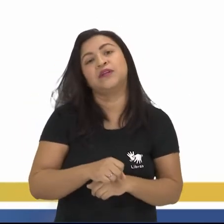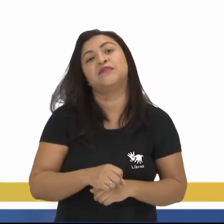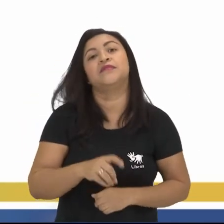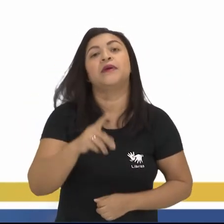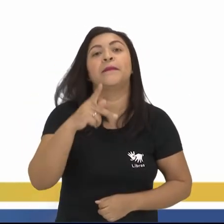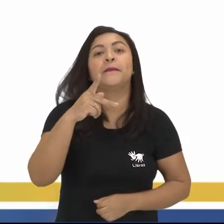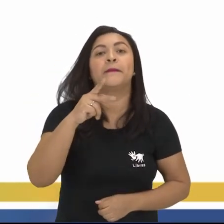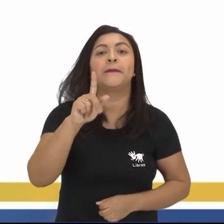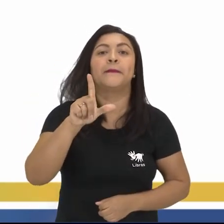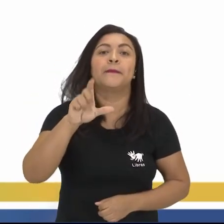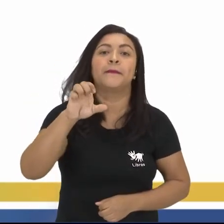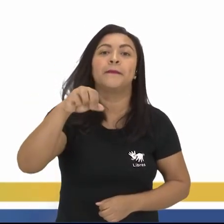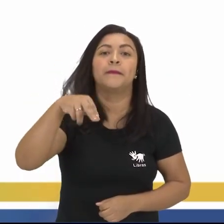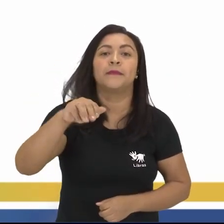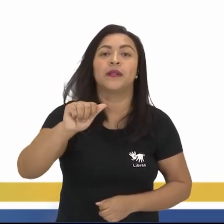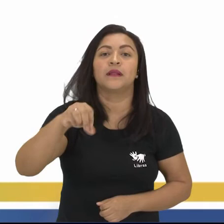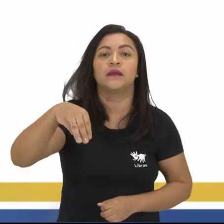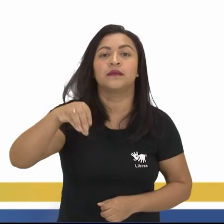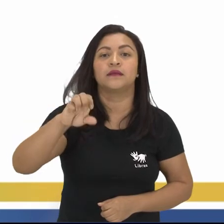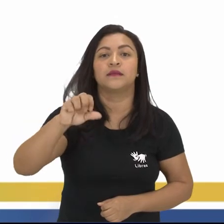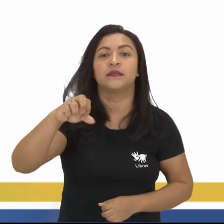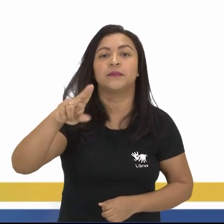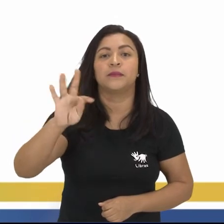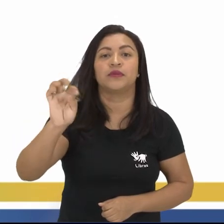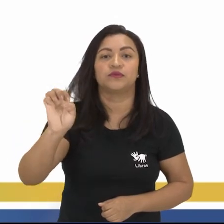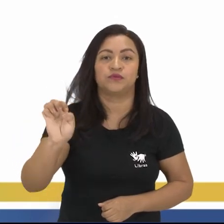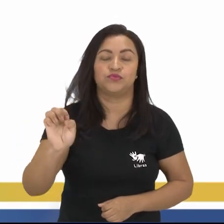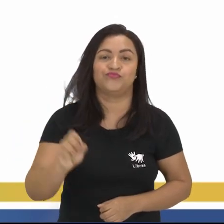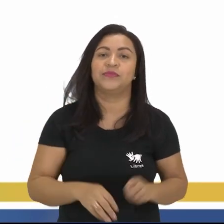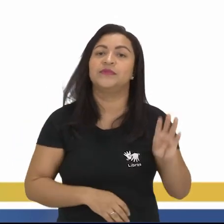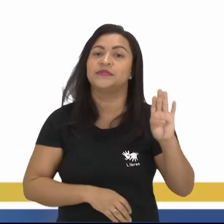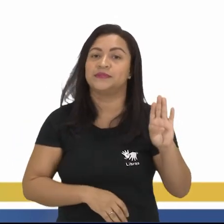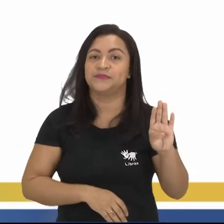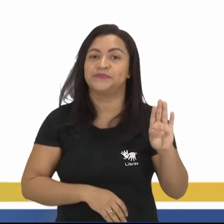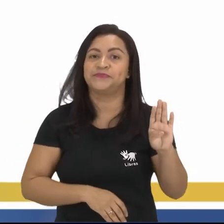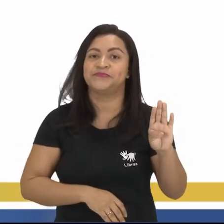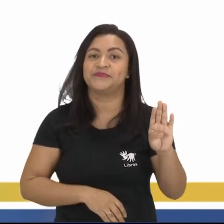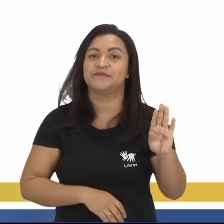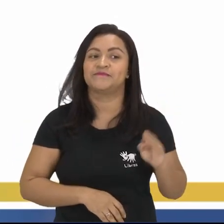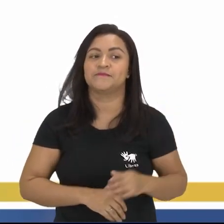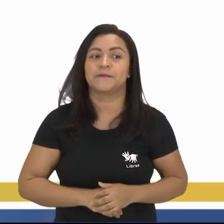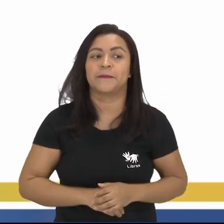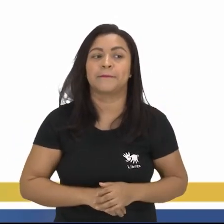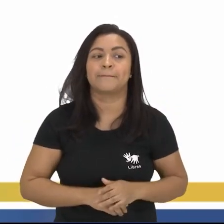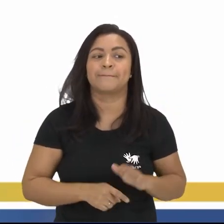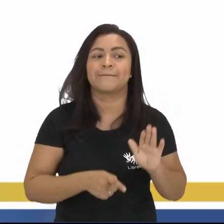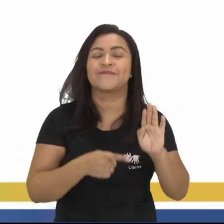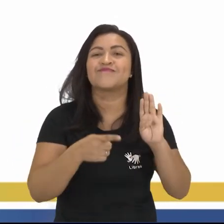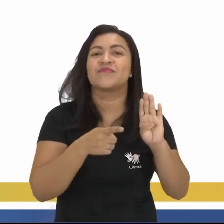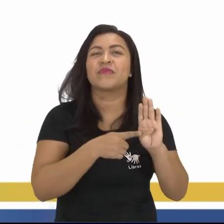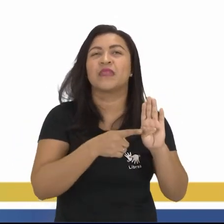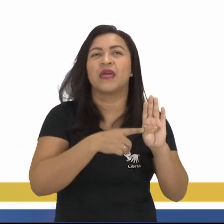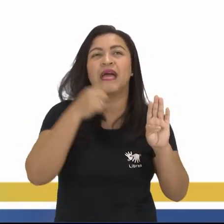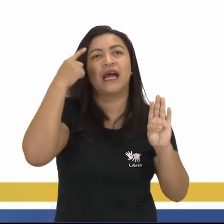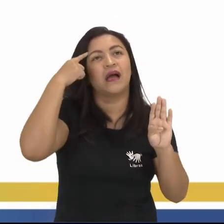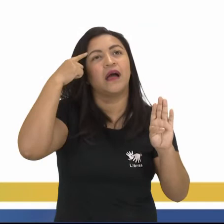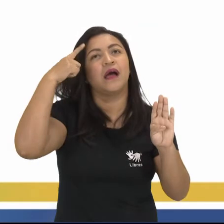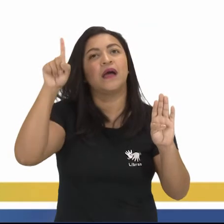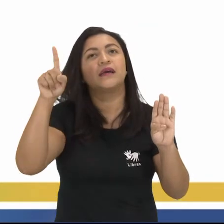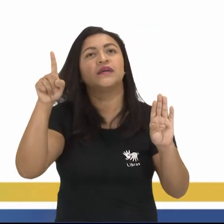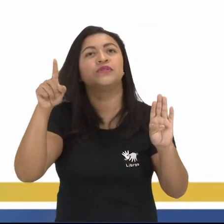plenamente a curta existência que temos? Letra B. A noção de que nossos corpos são